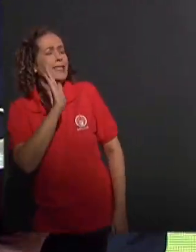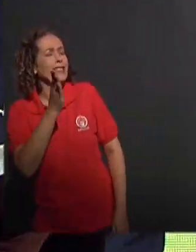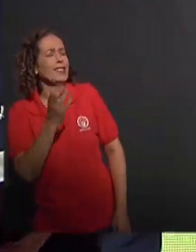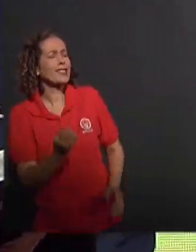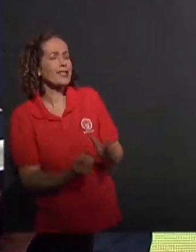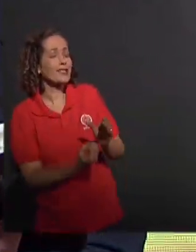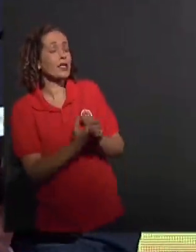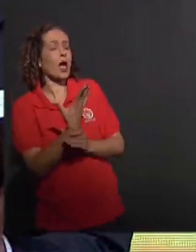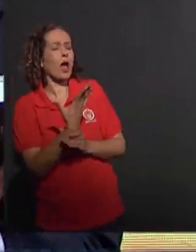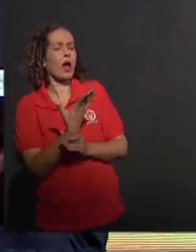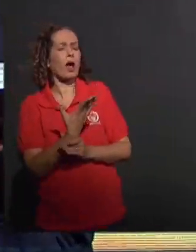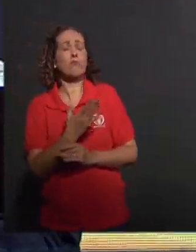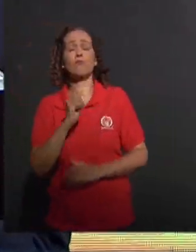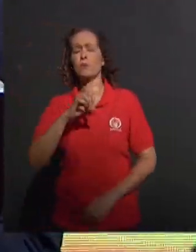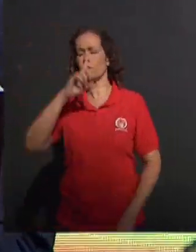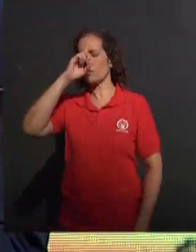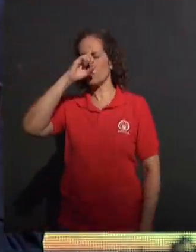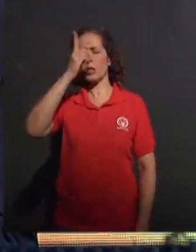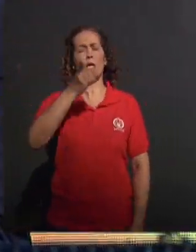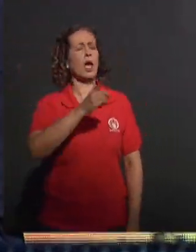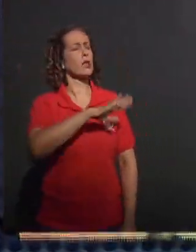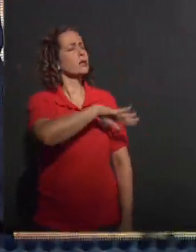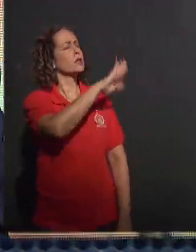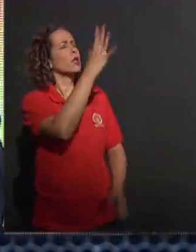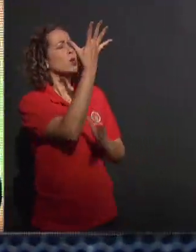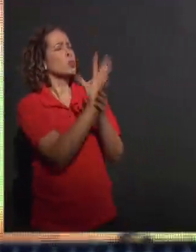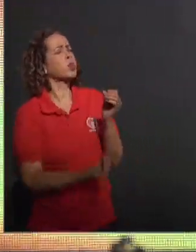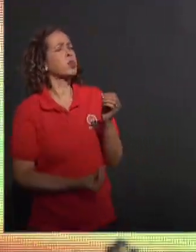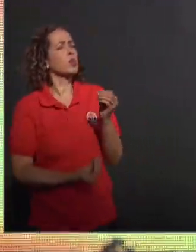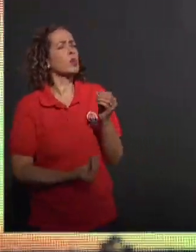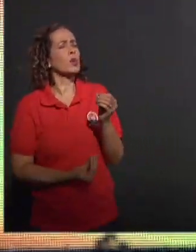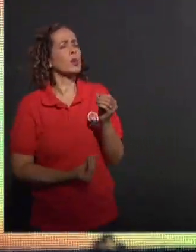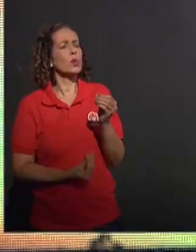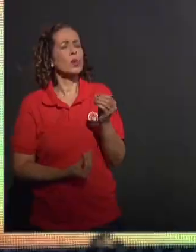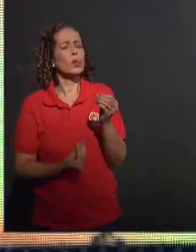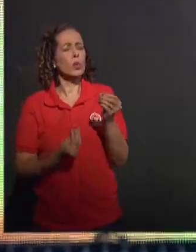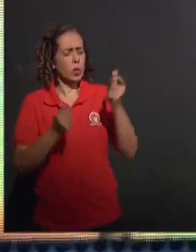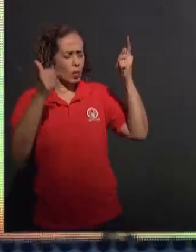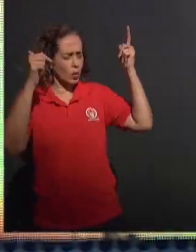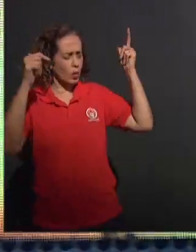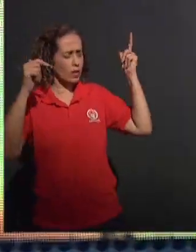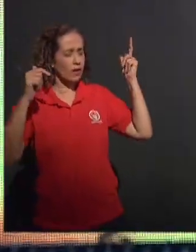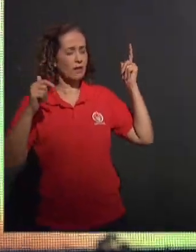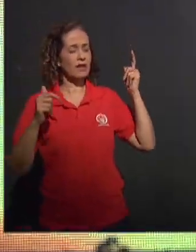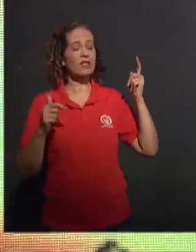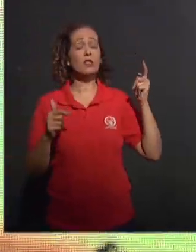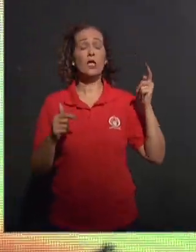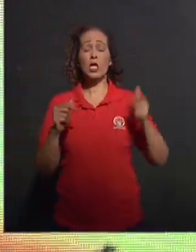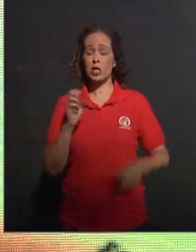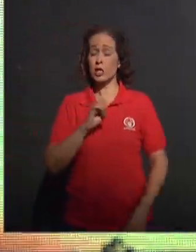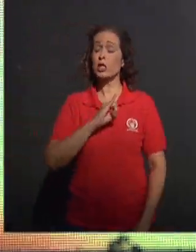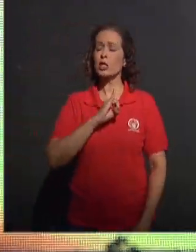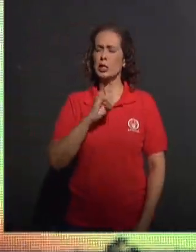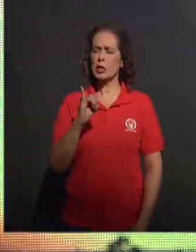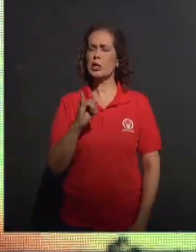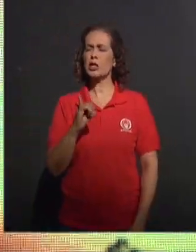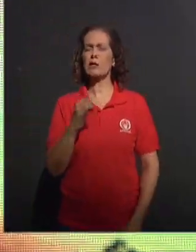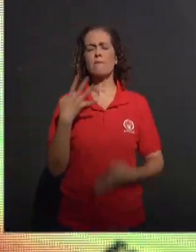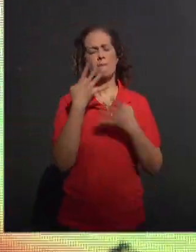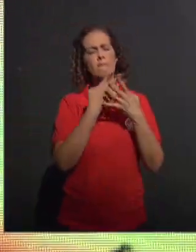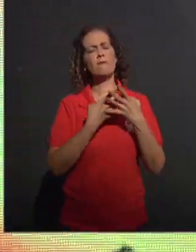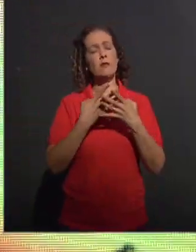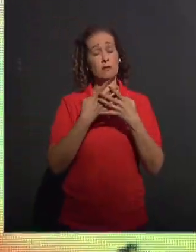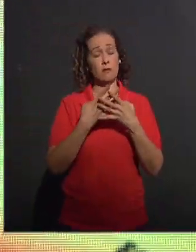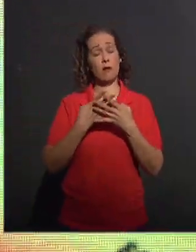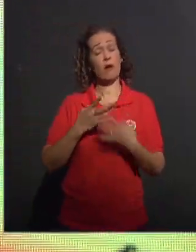montes desaparecem. E o Senhor disse que aquele que com fé falar, sai esse monte,